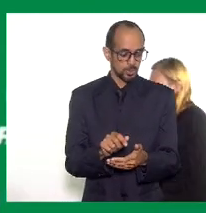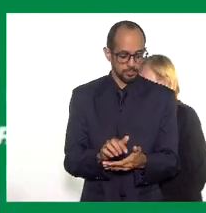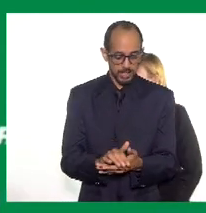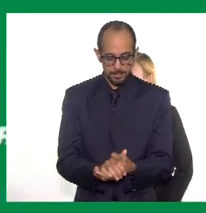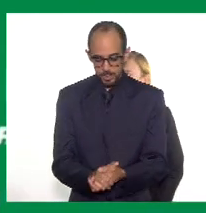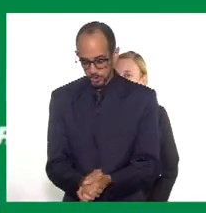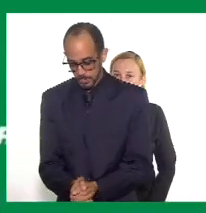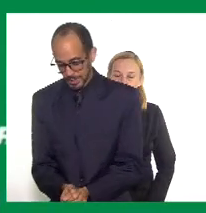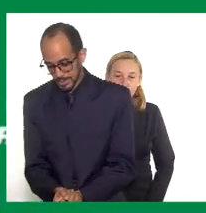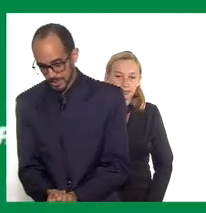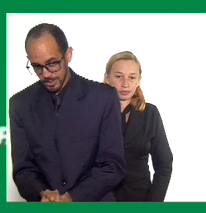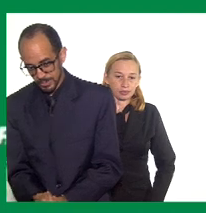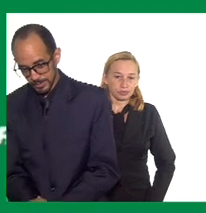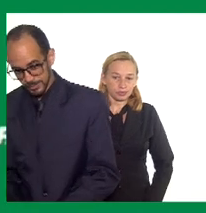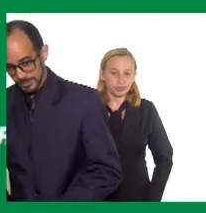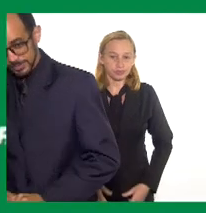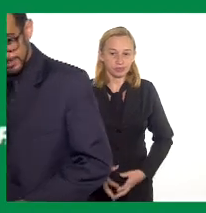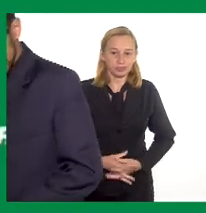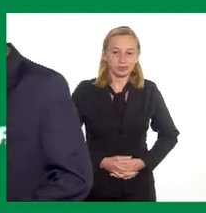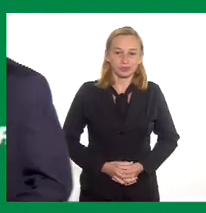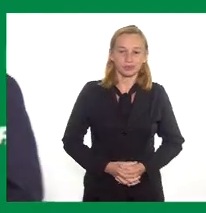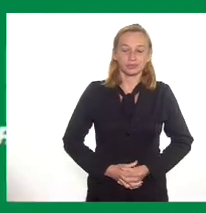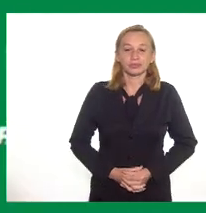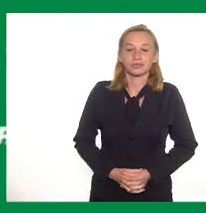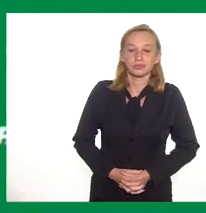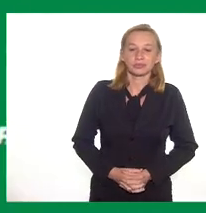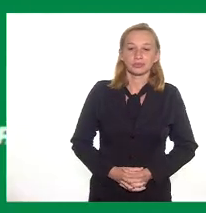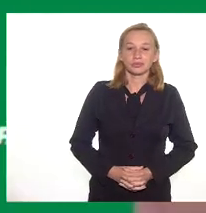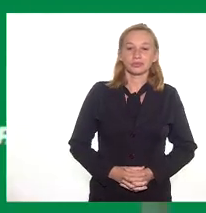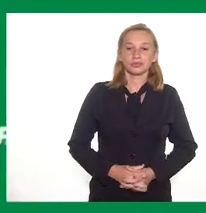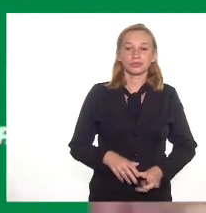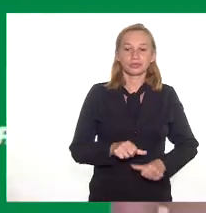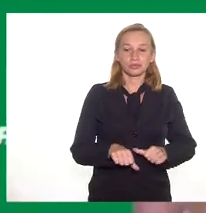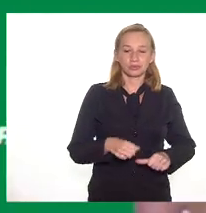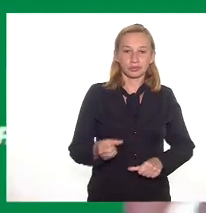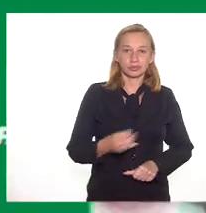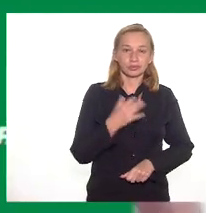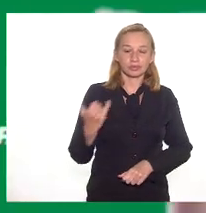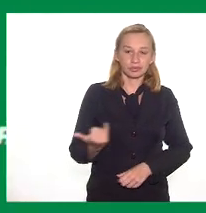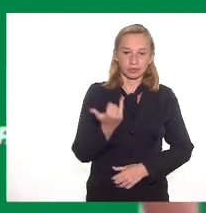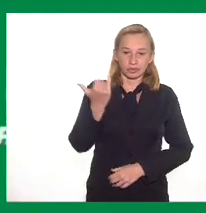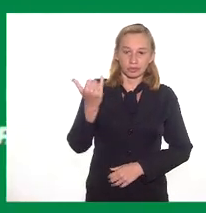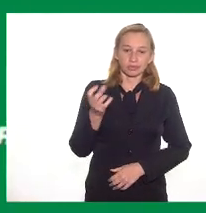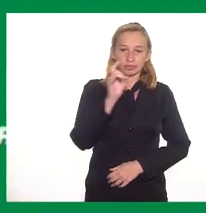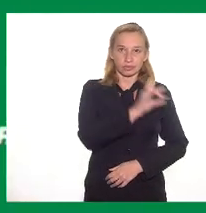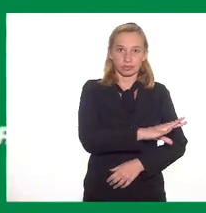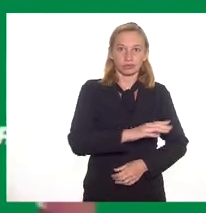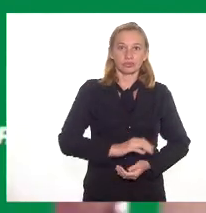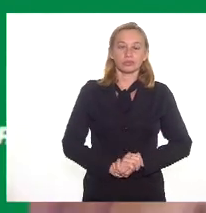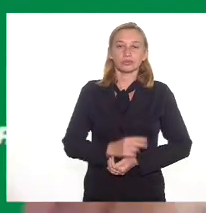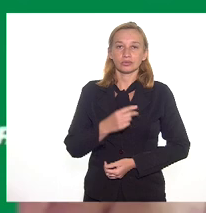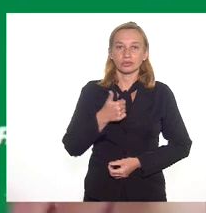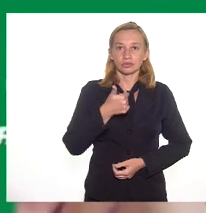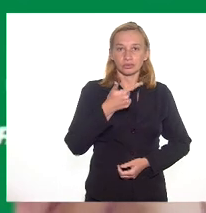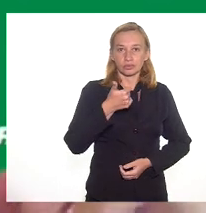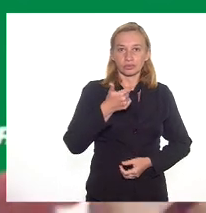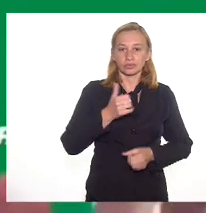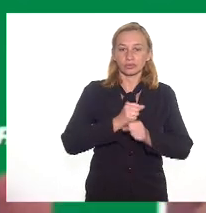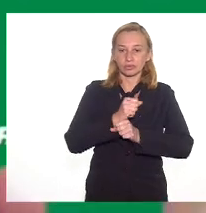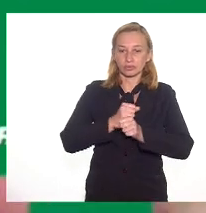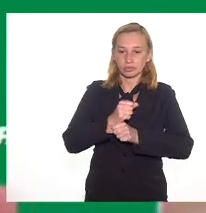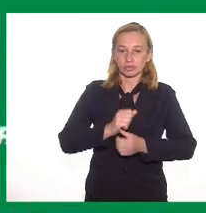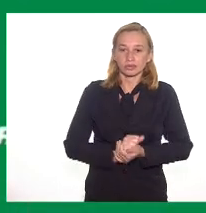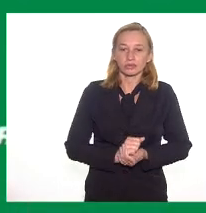junto com a nossa subsidiária Transpetro, né, a gente passou por uma renovação importante da frota aí nos últimos 12 anos, né,